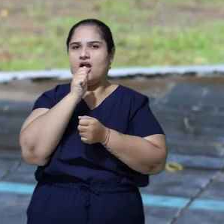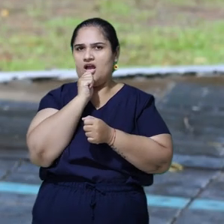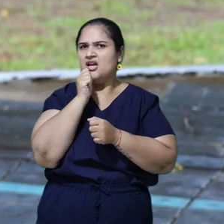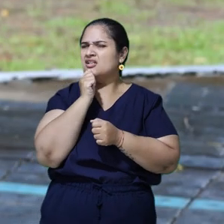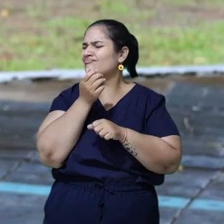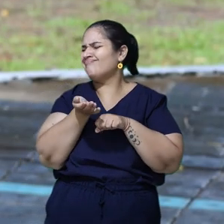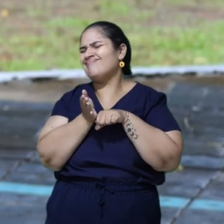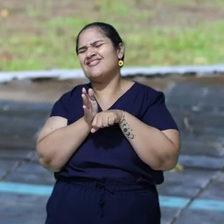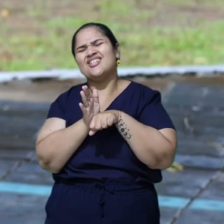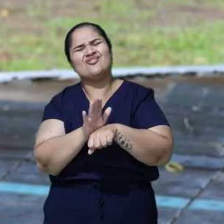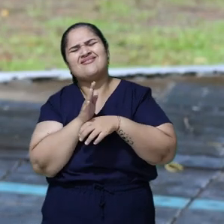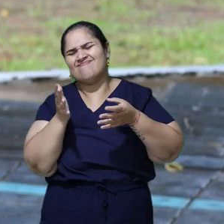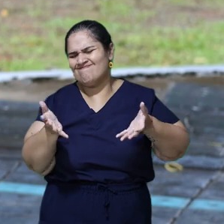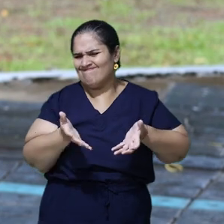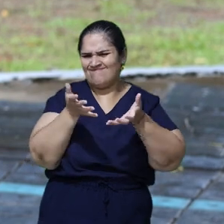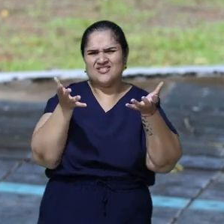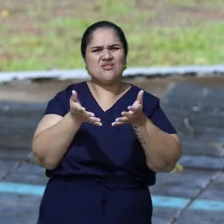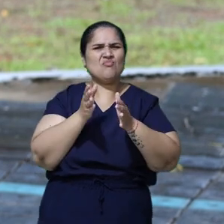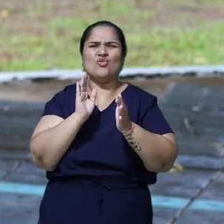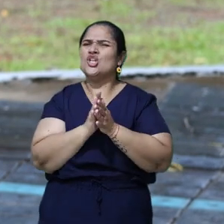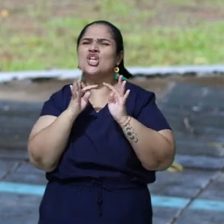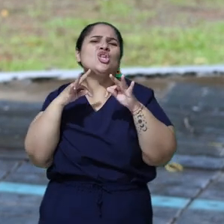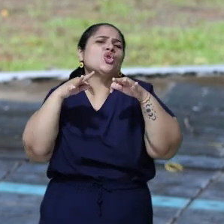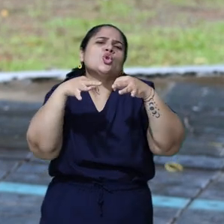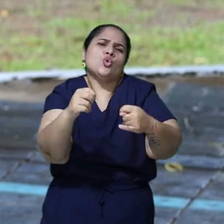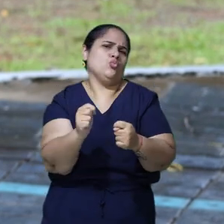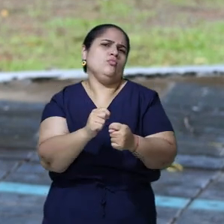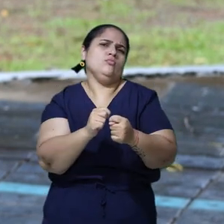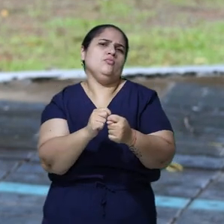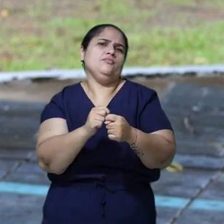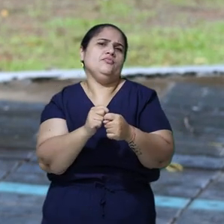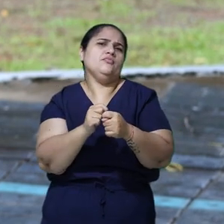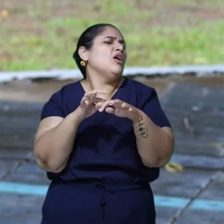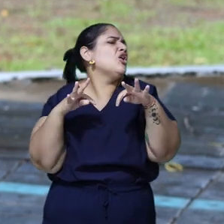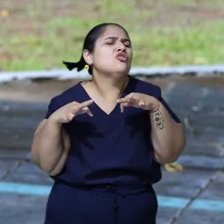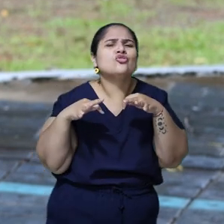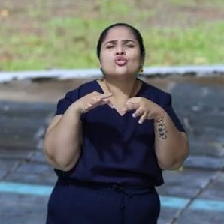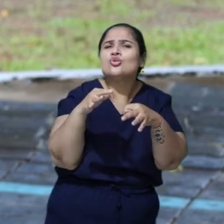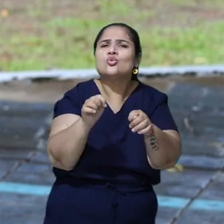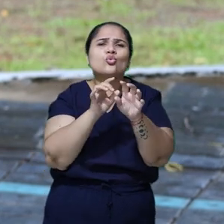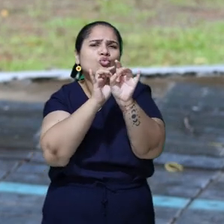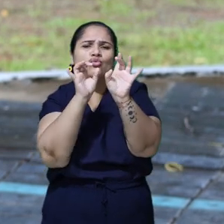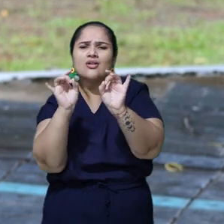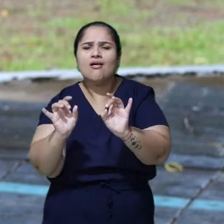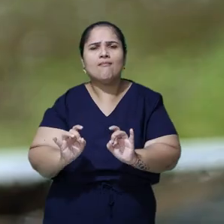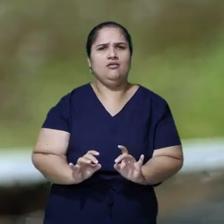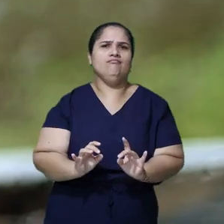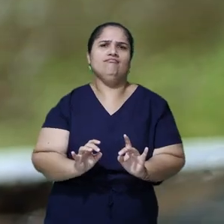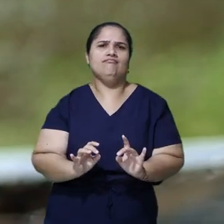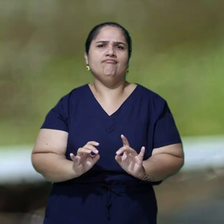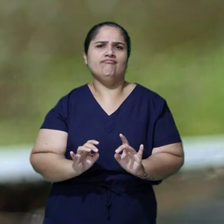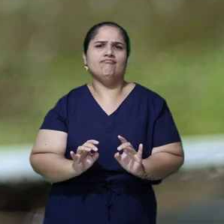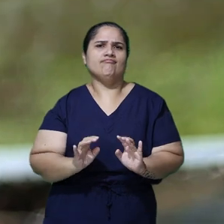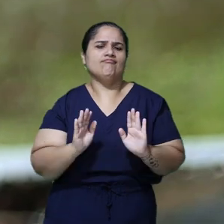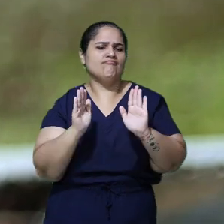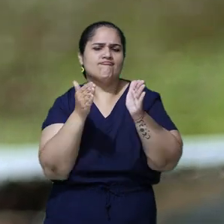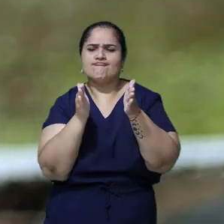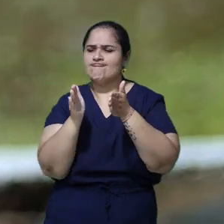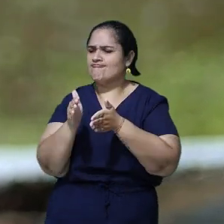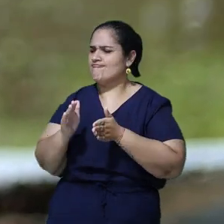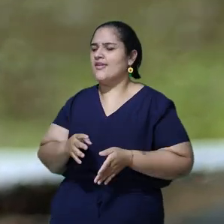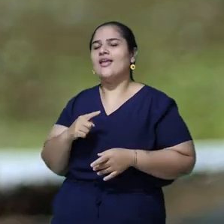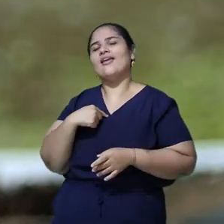assim, integralmente, totalmente, em todos os aspectos, porque eu sempre falo